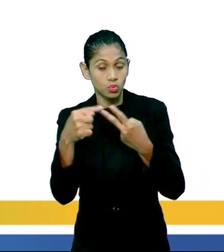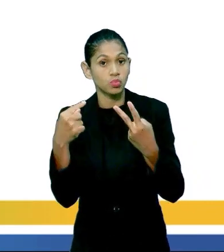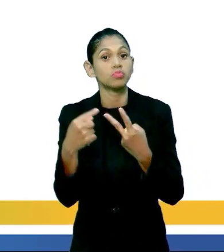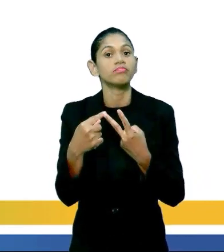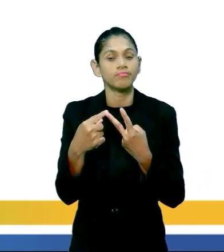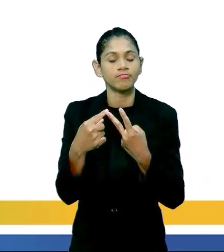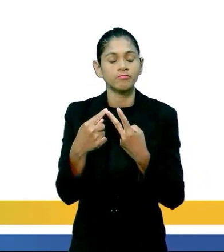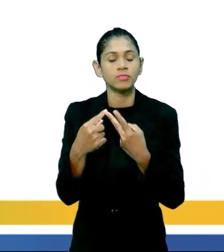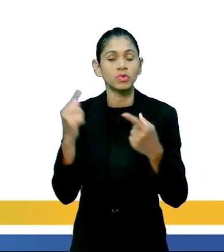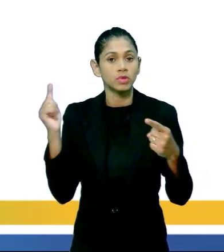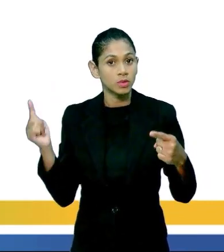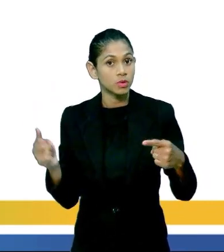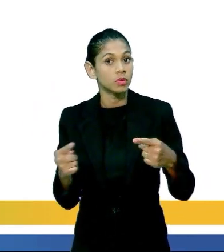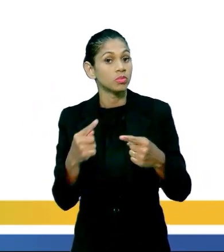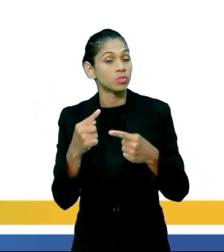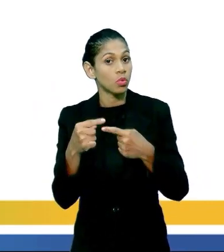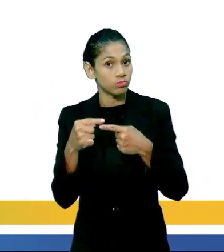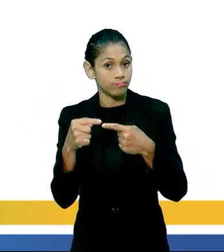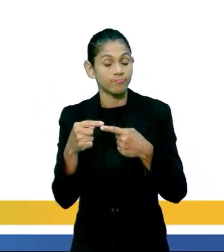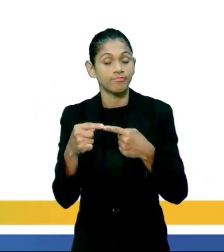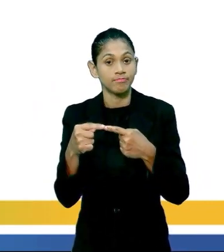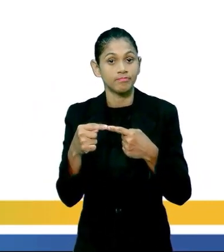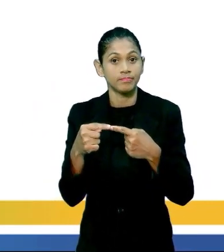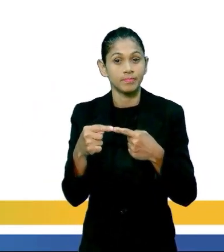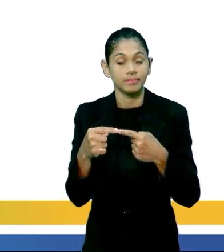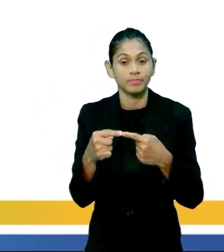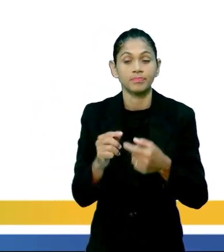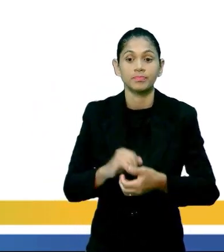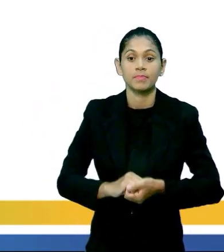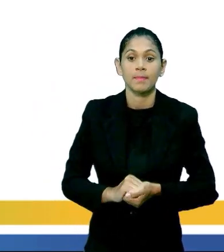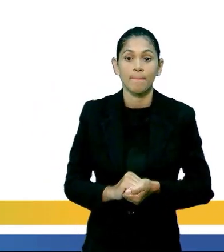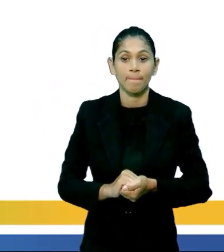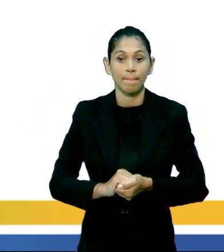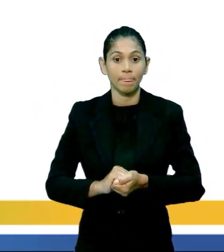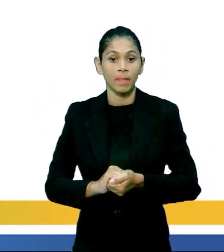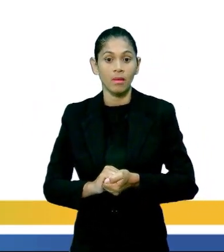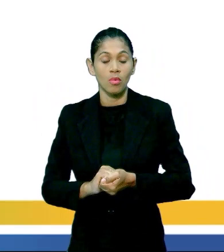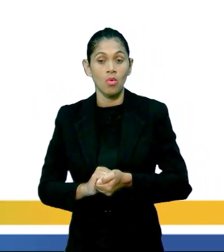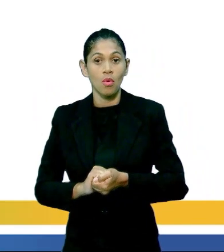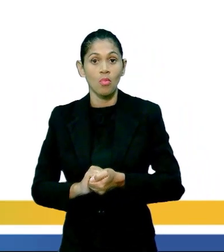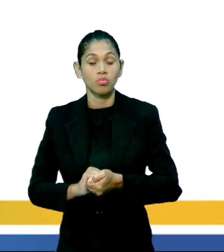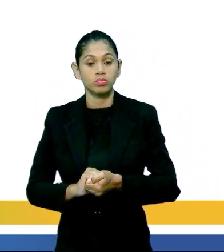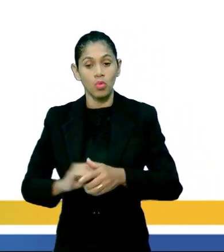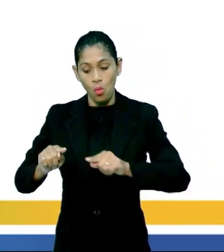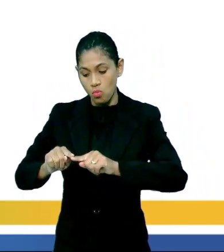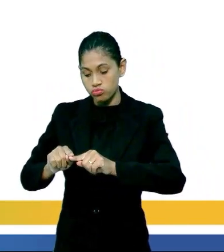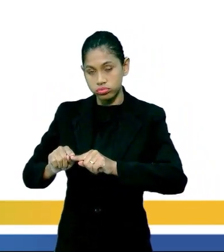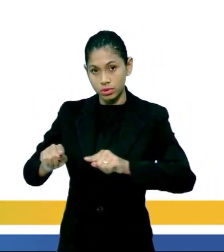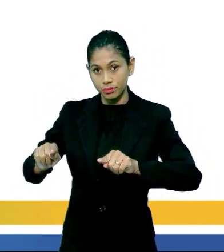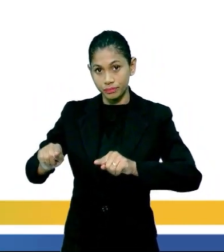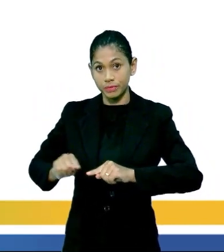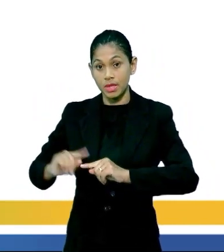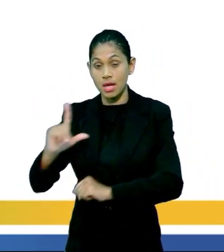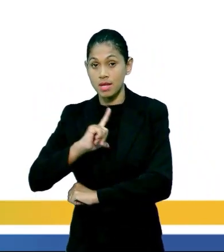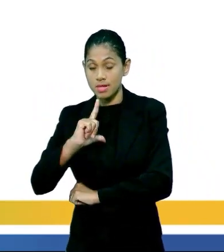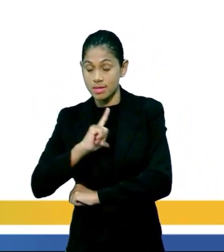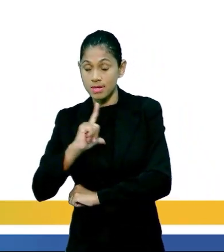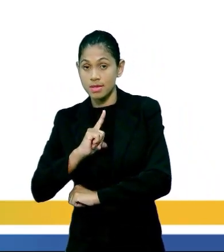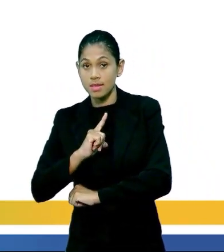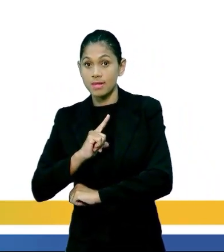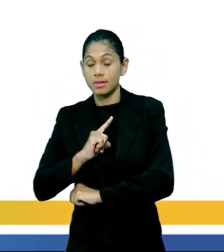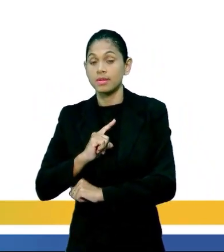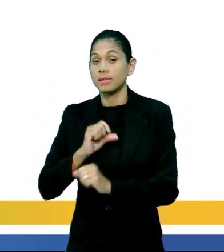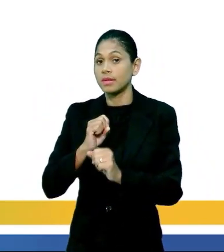comunicam, como indicado na figura. A aresta da parte cúbica de baixo tem medida igual ao dobro